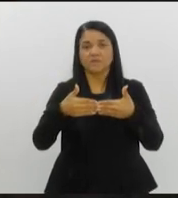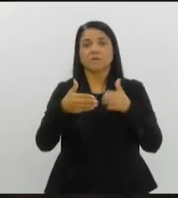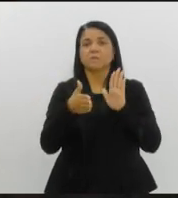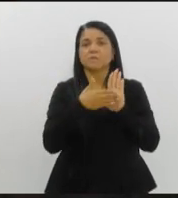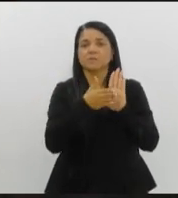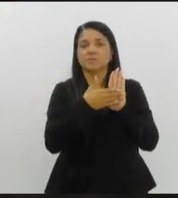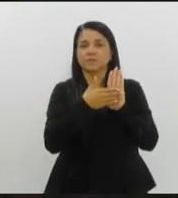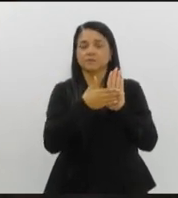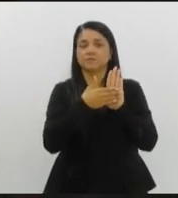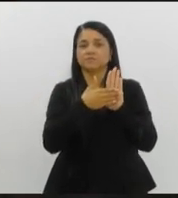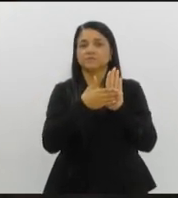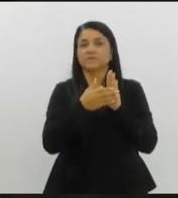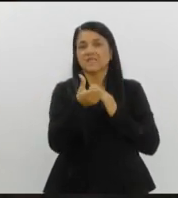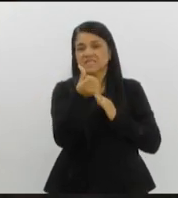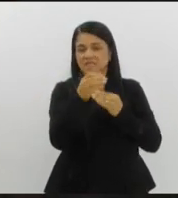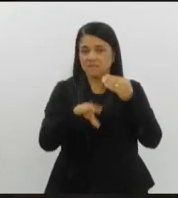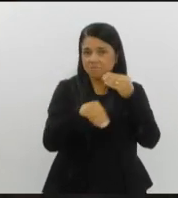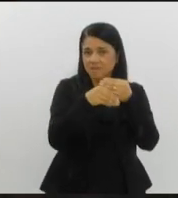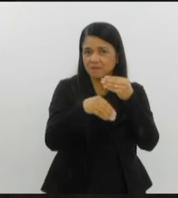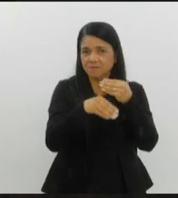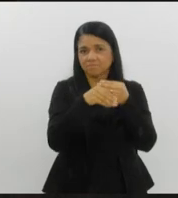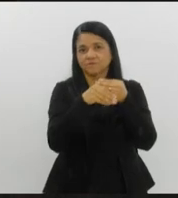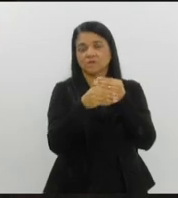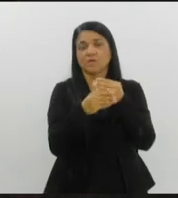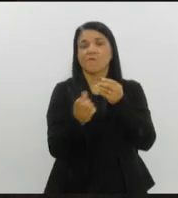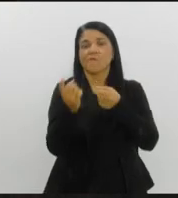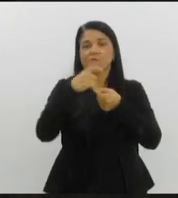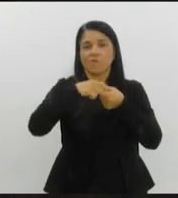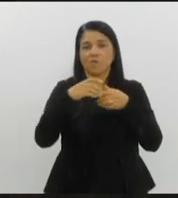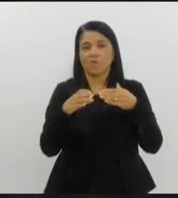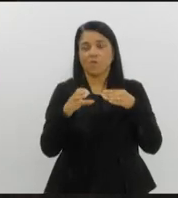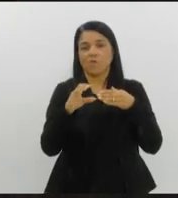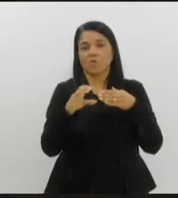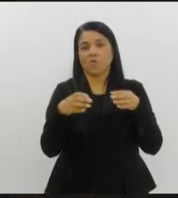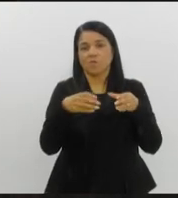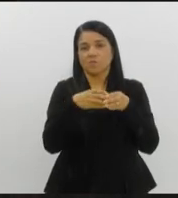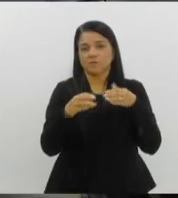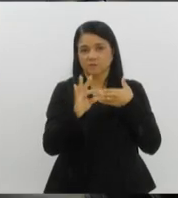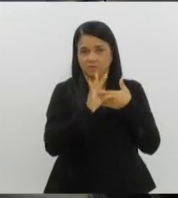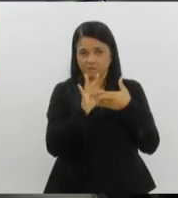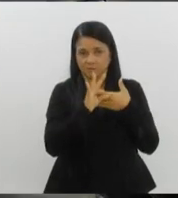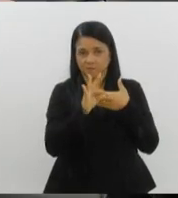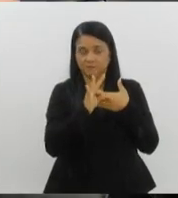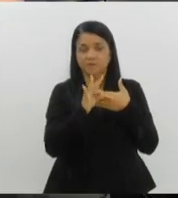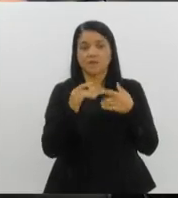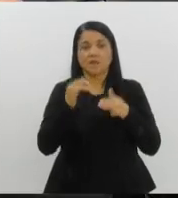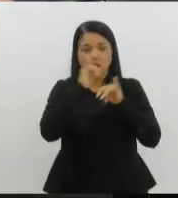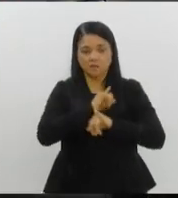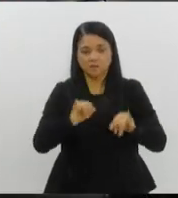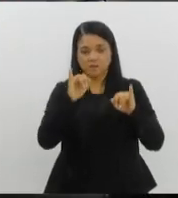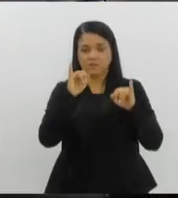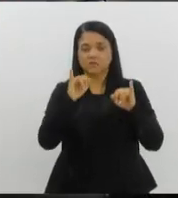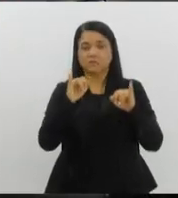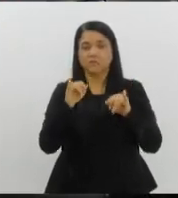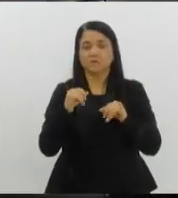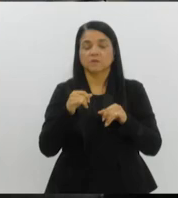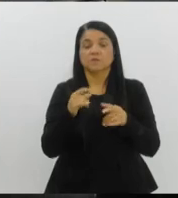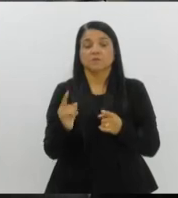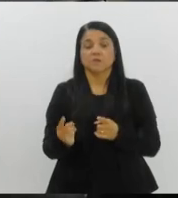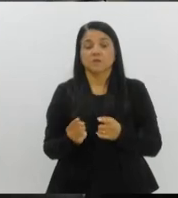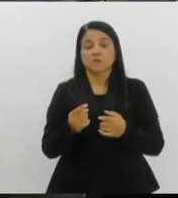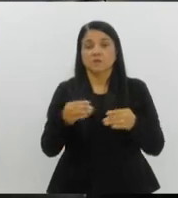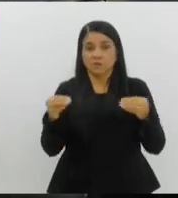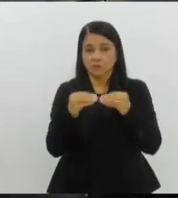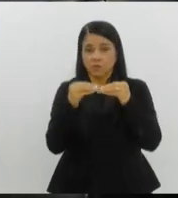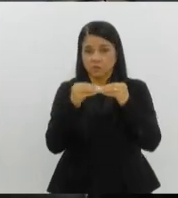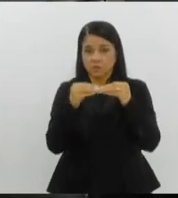presente proposta recebeu 6 emendas e retorna às comissões técnicas. Anuncio, em tramitação ordinária,